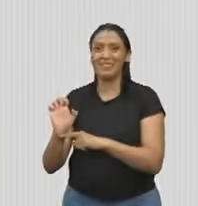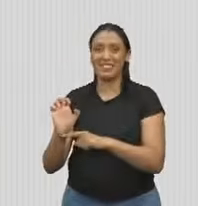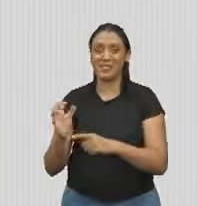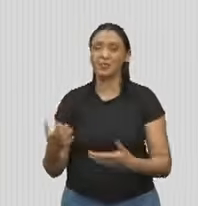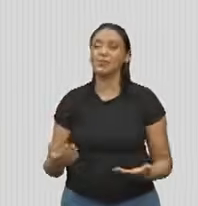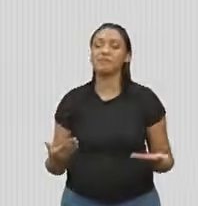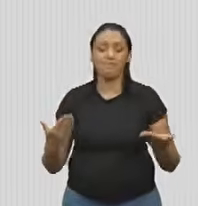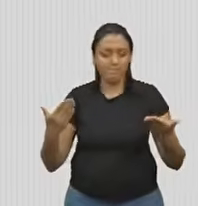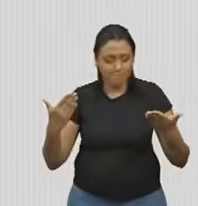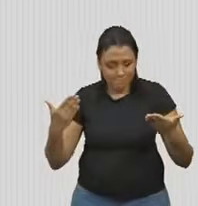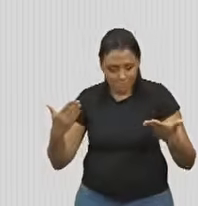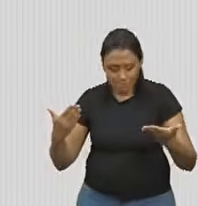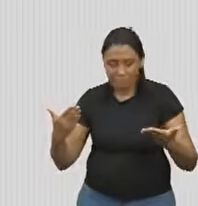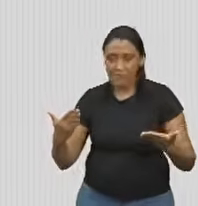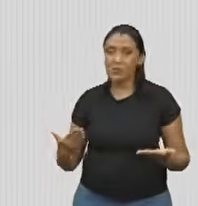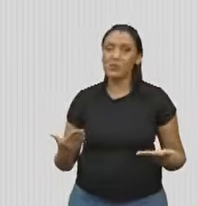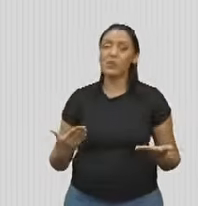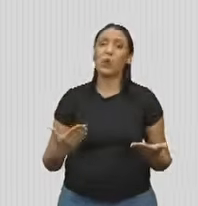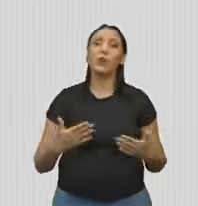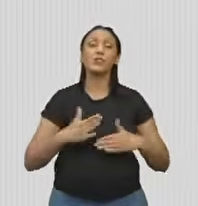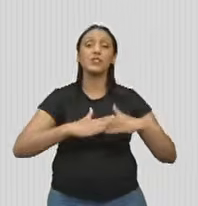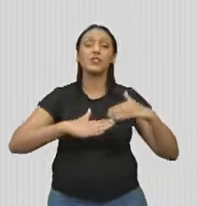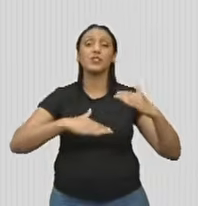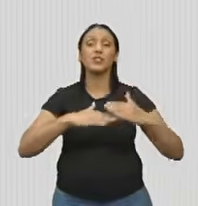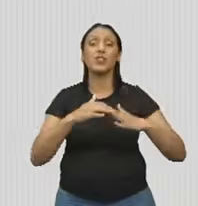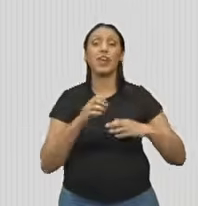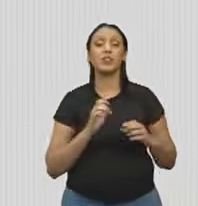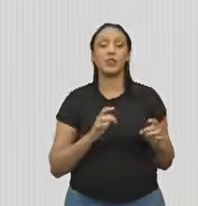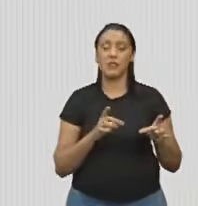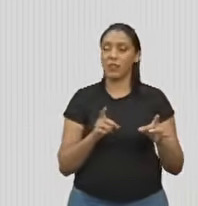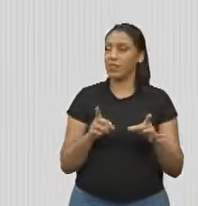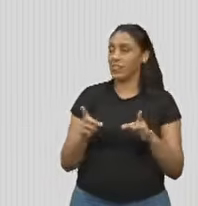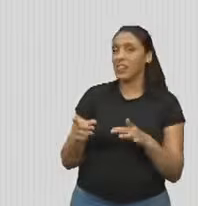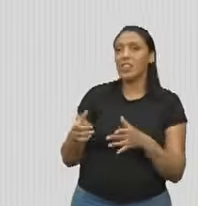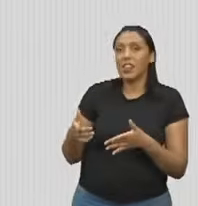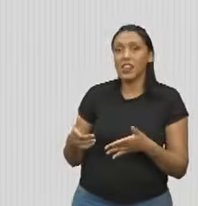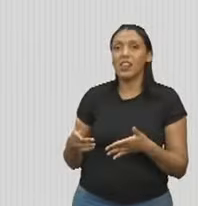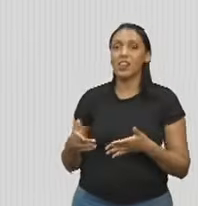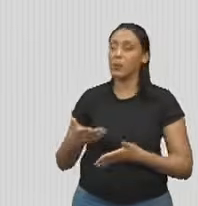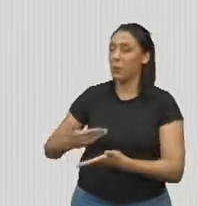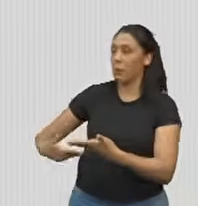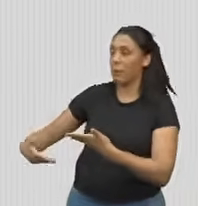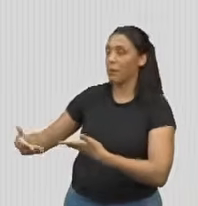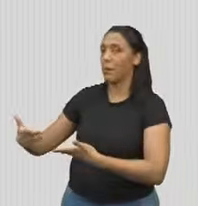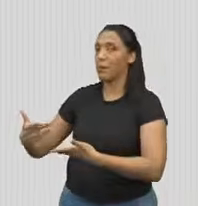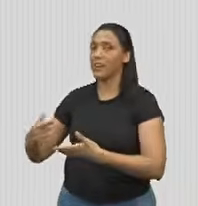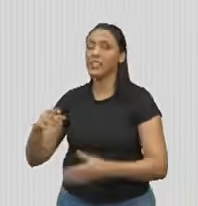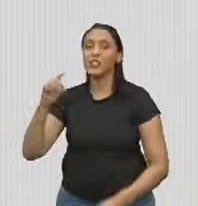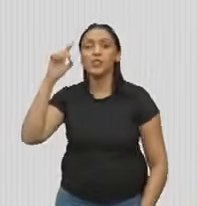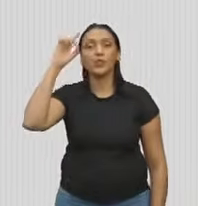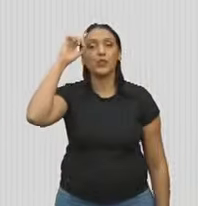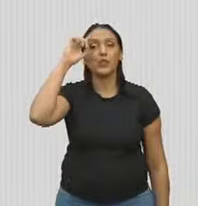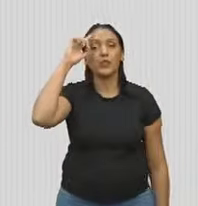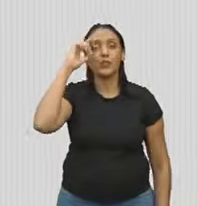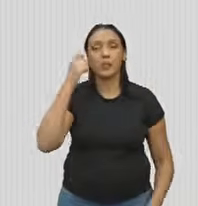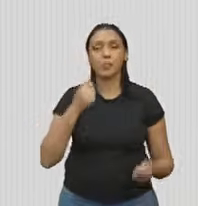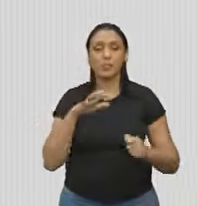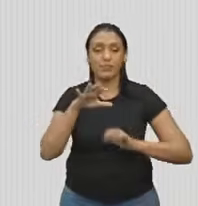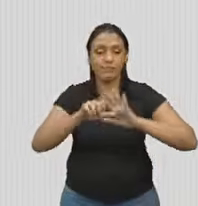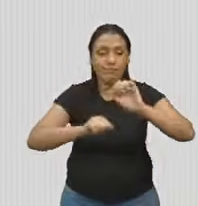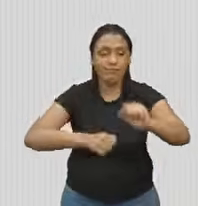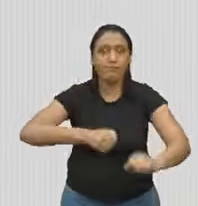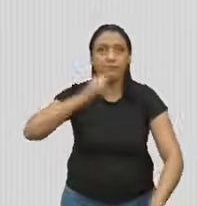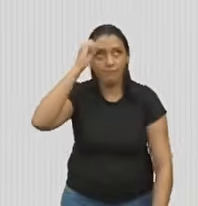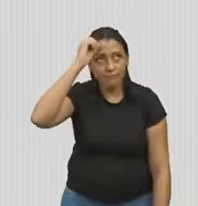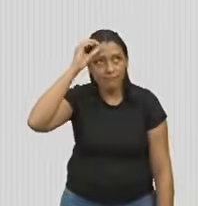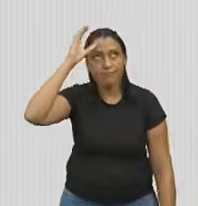hoje, a atividade de corretor de imóveis é praticamente se reinventar a todo dia, né? É uma busca nova, é